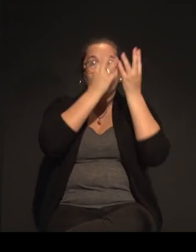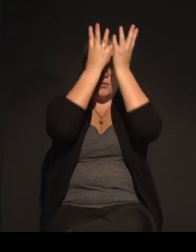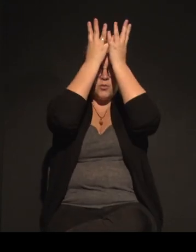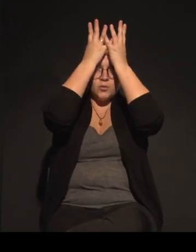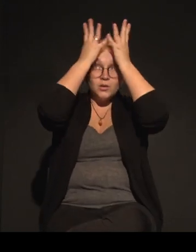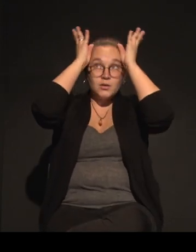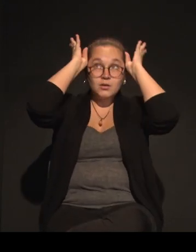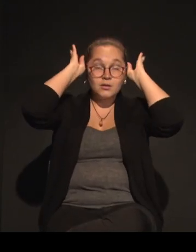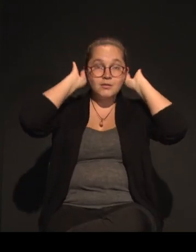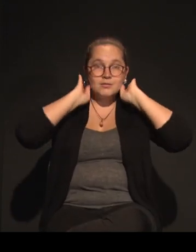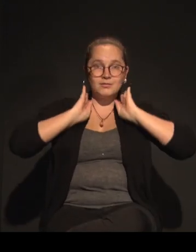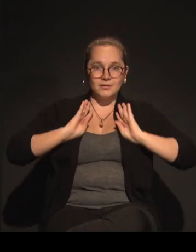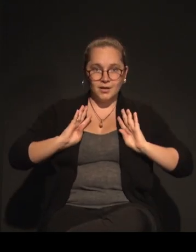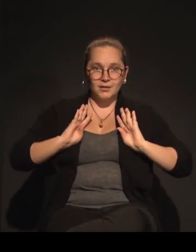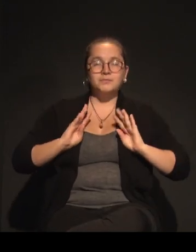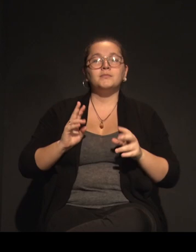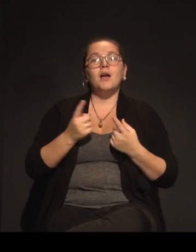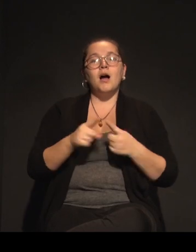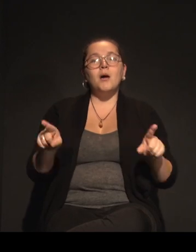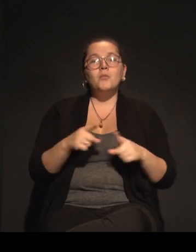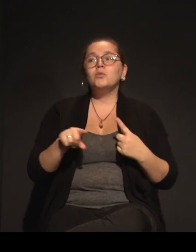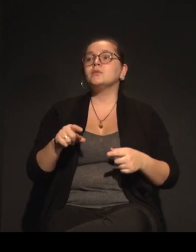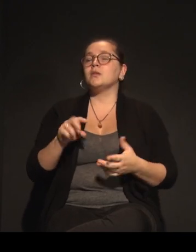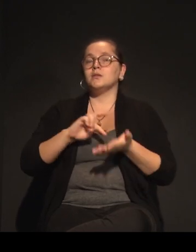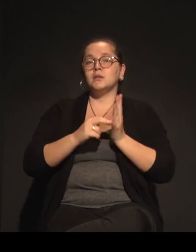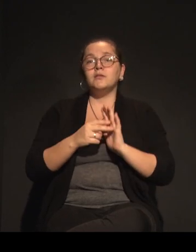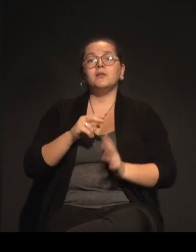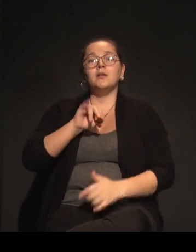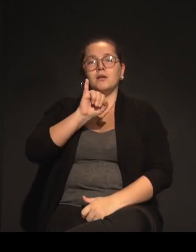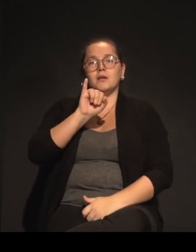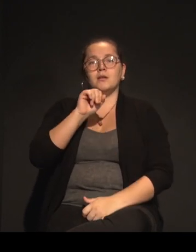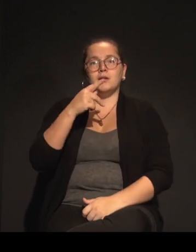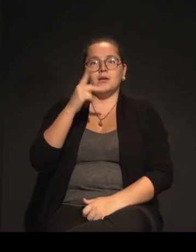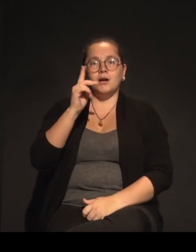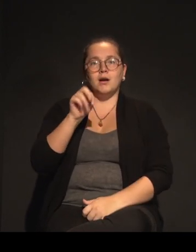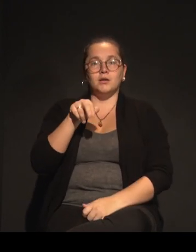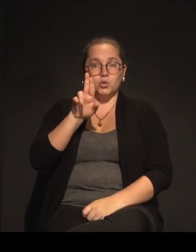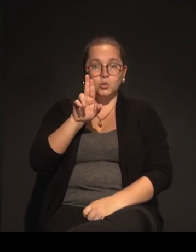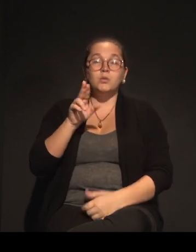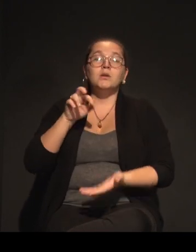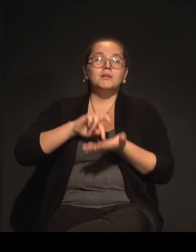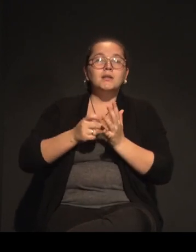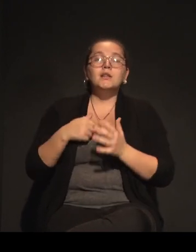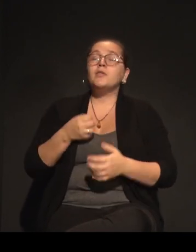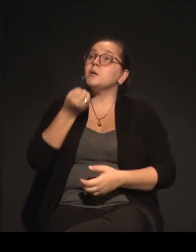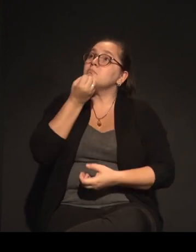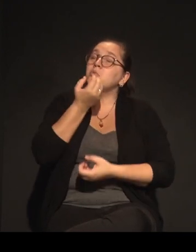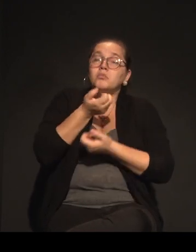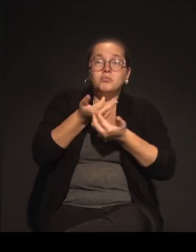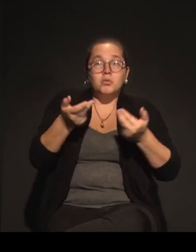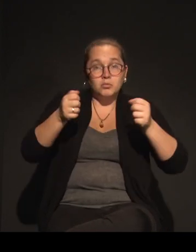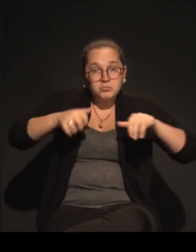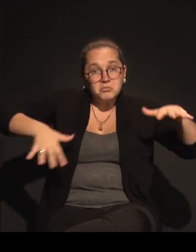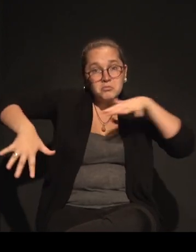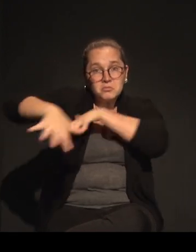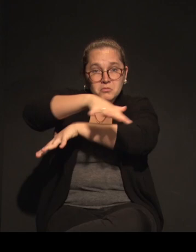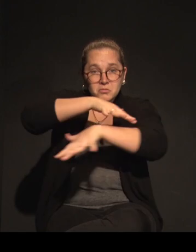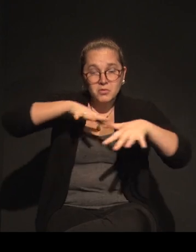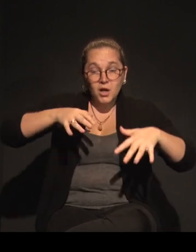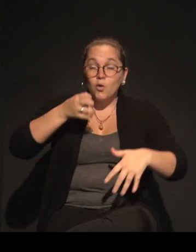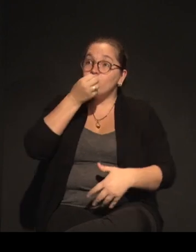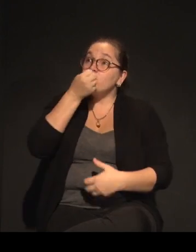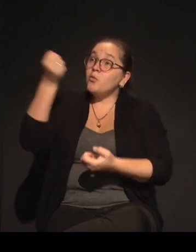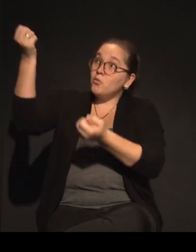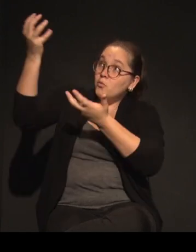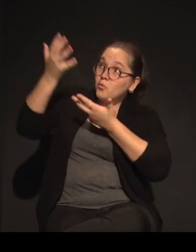e cartoon significa bons fluidos o que foi bom pra mim hoje eu vou dividir com vocês o que